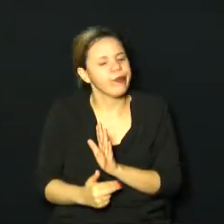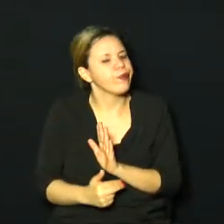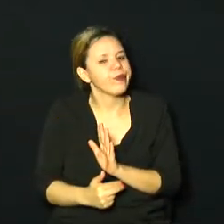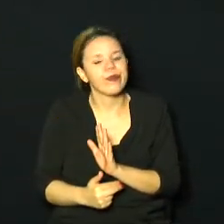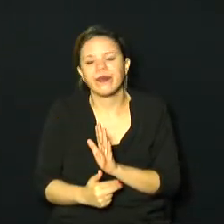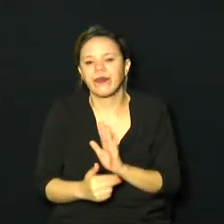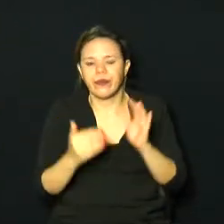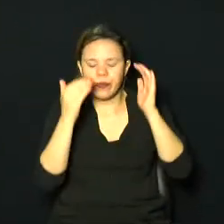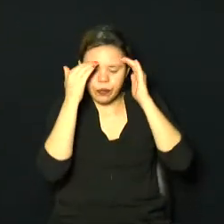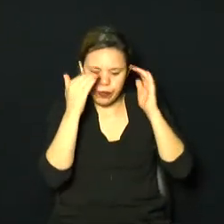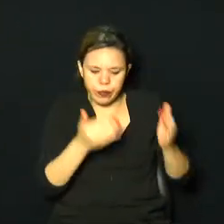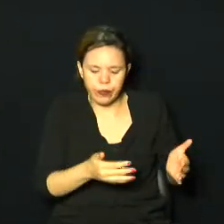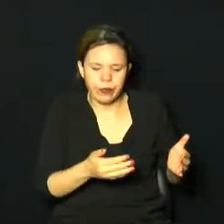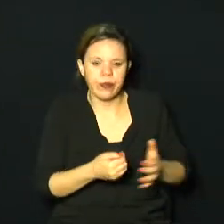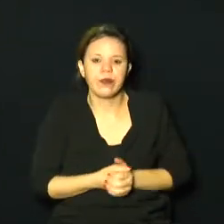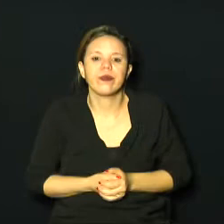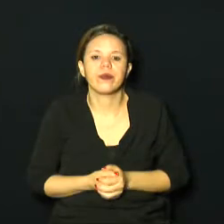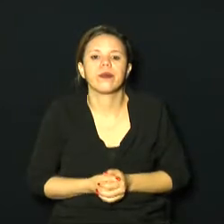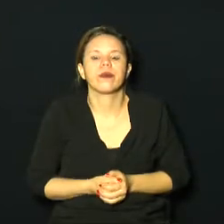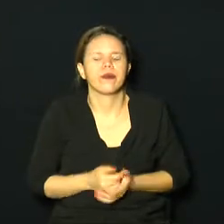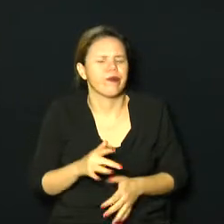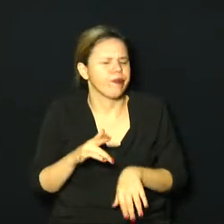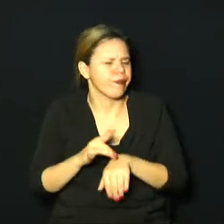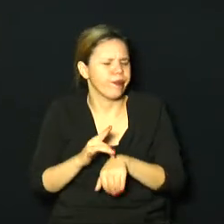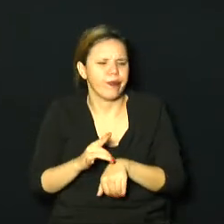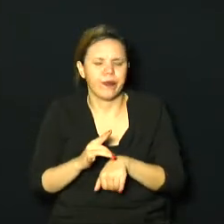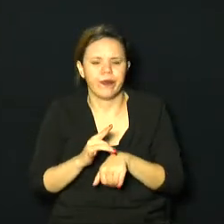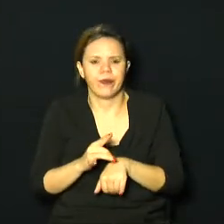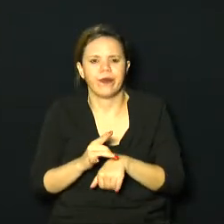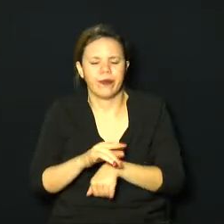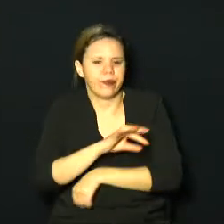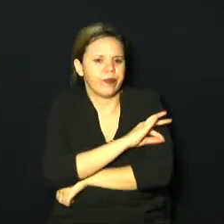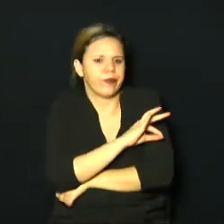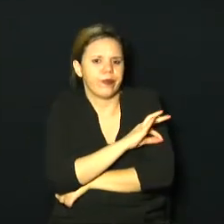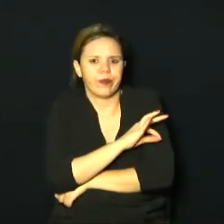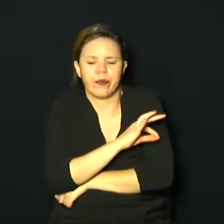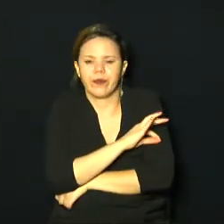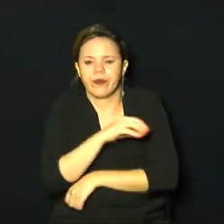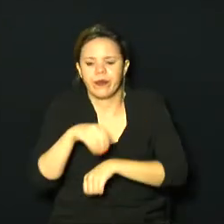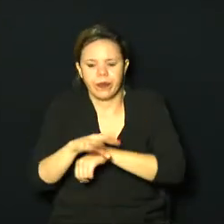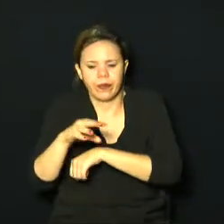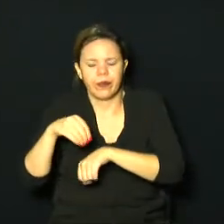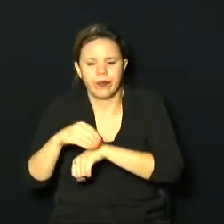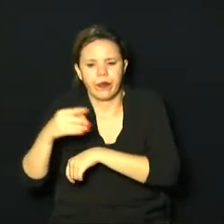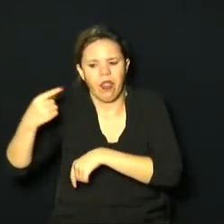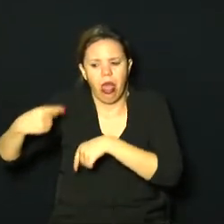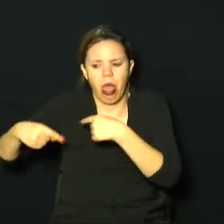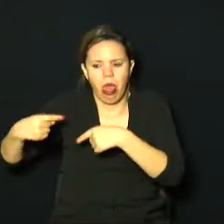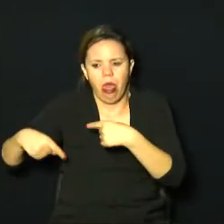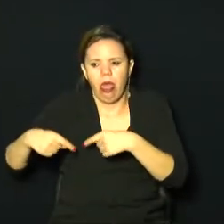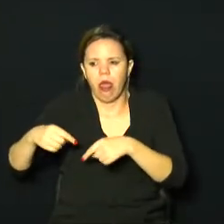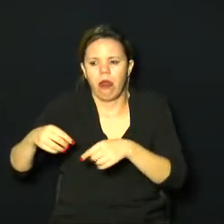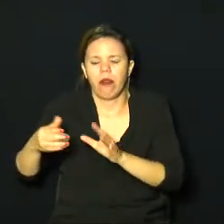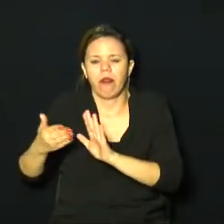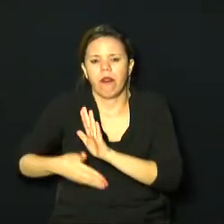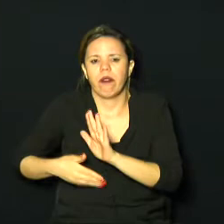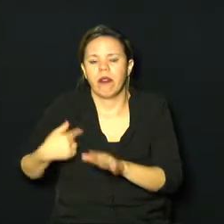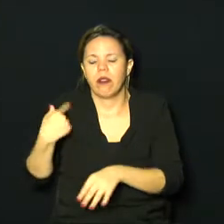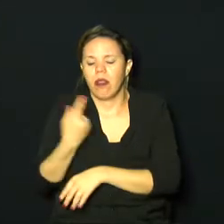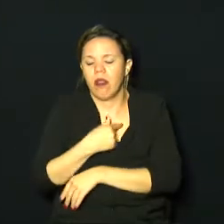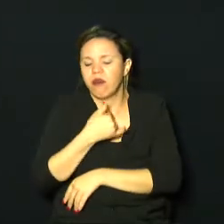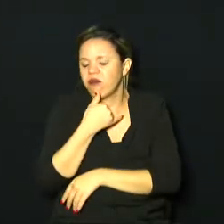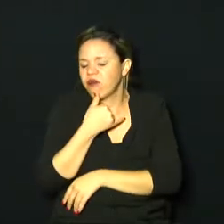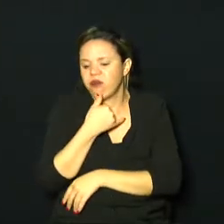os requisitos, né? E é um absurdo a prefeitura reproduzir esse discurso, e digo, então, que a gente lamenta